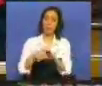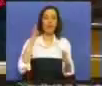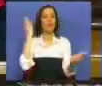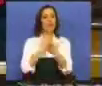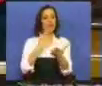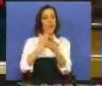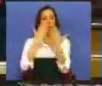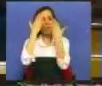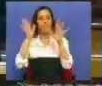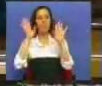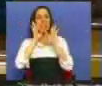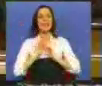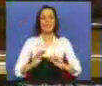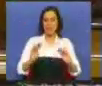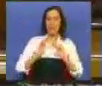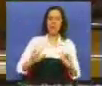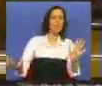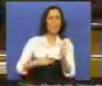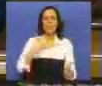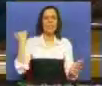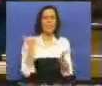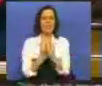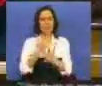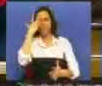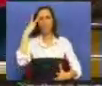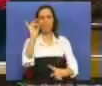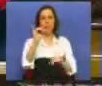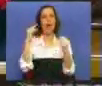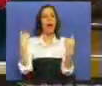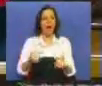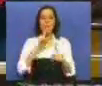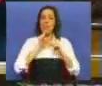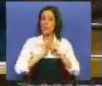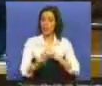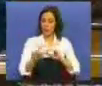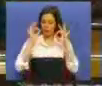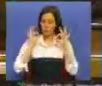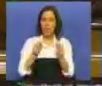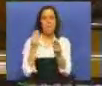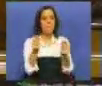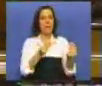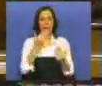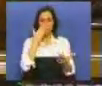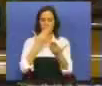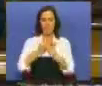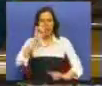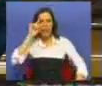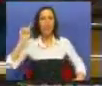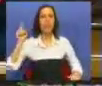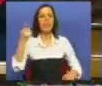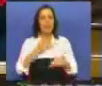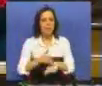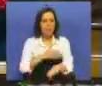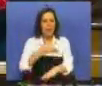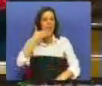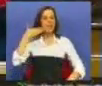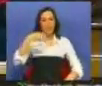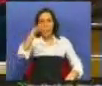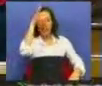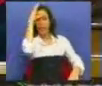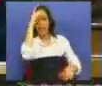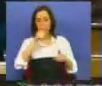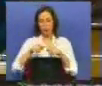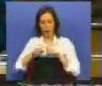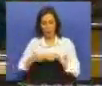e a democratização do ensino sempre foi demarcadora porque define o modo como encaramos o saber, a emancipação intelectual,